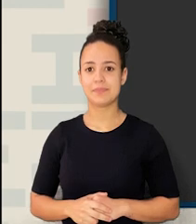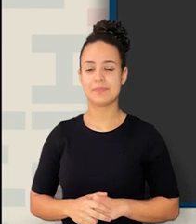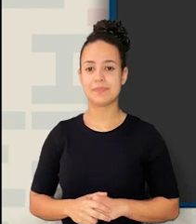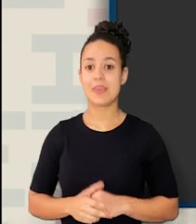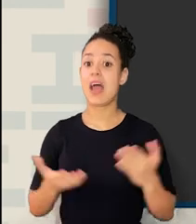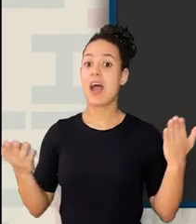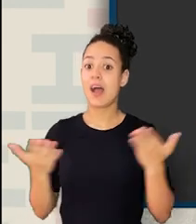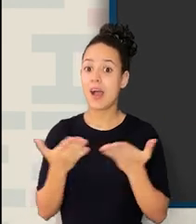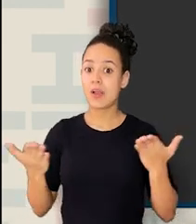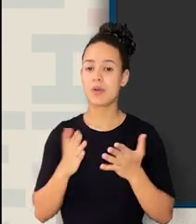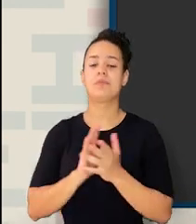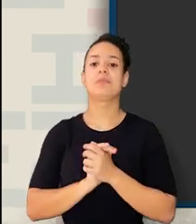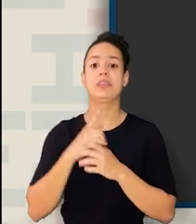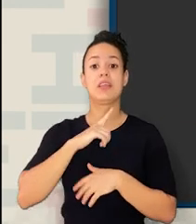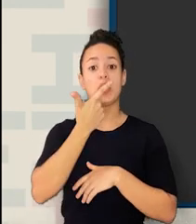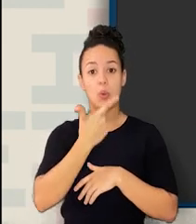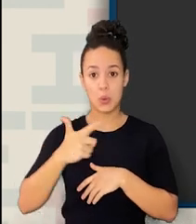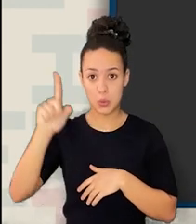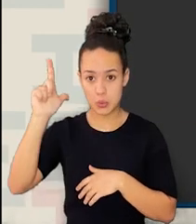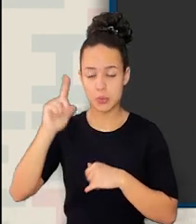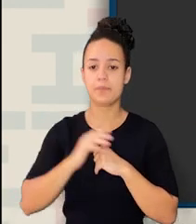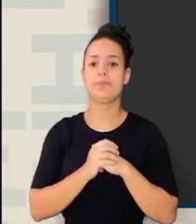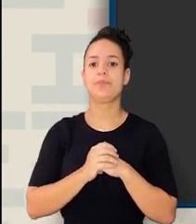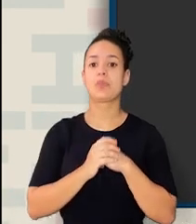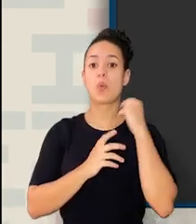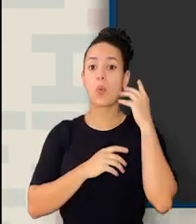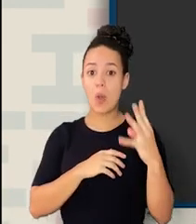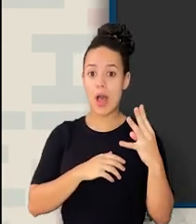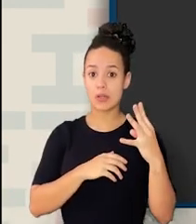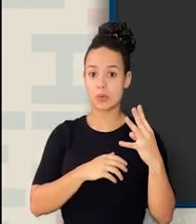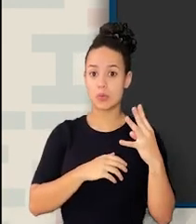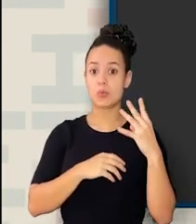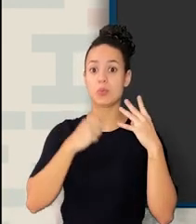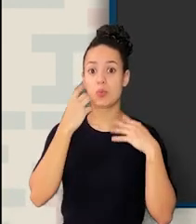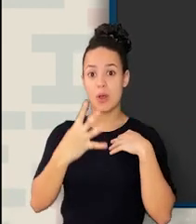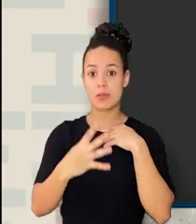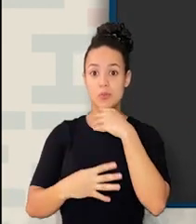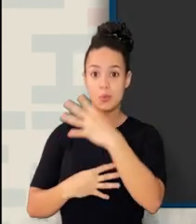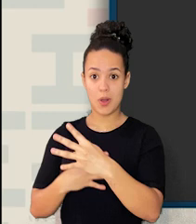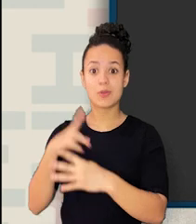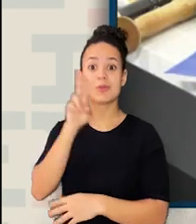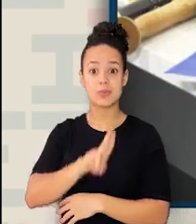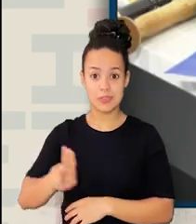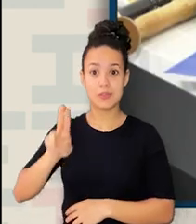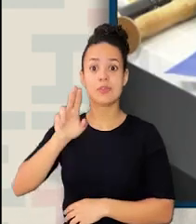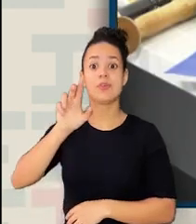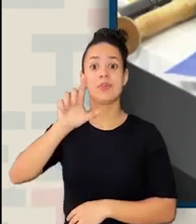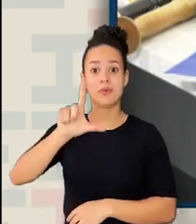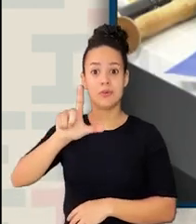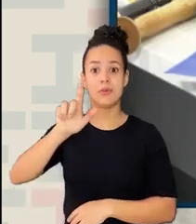E agora, outra opção de 4 notas em 4 notas fazendo o legato.